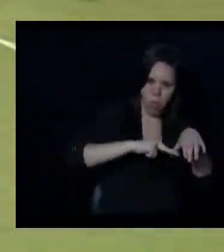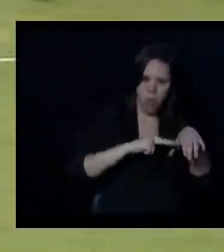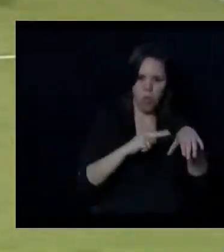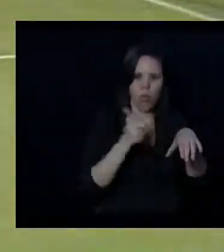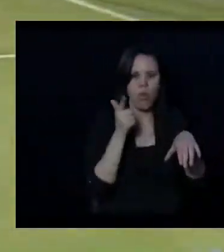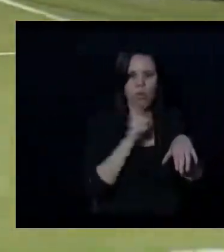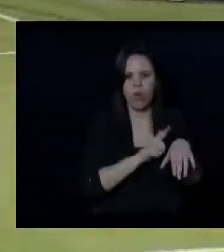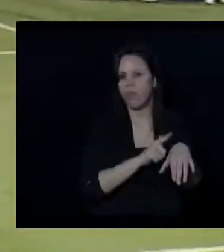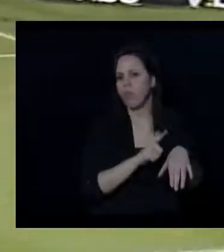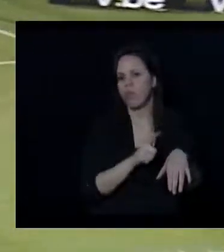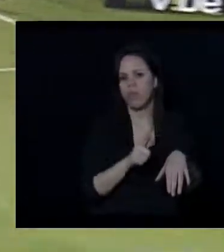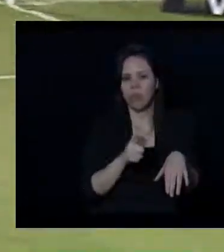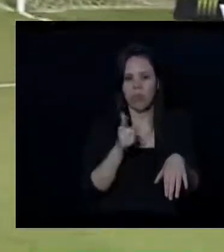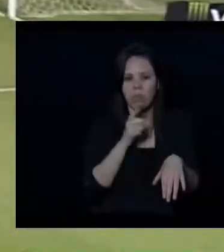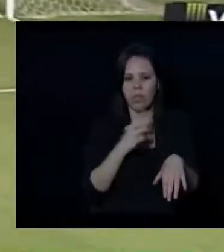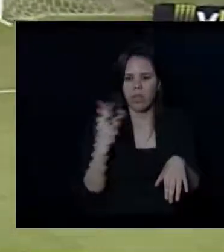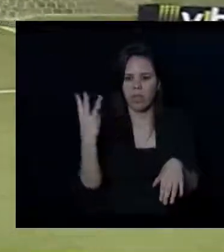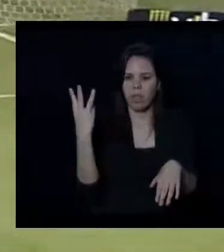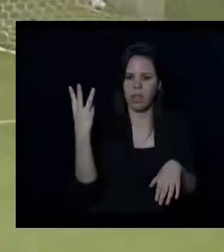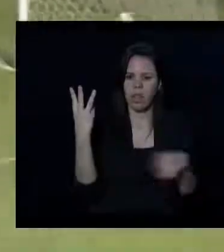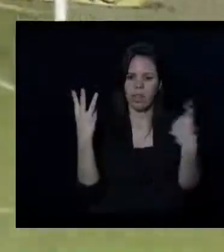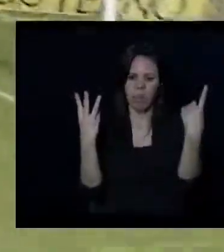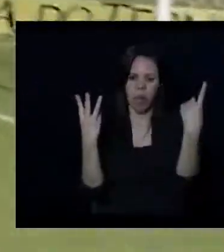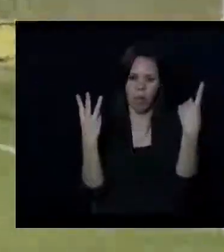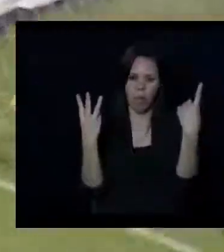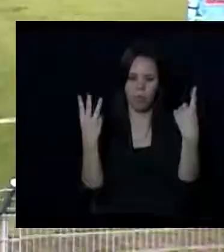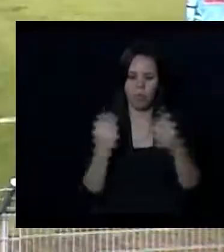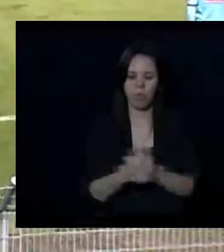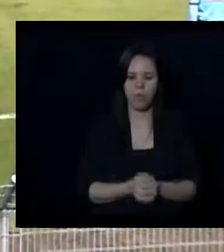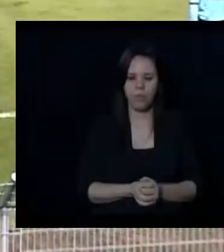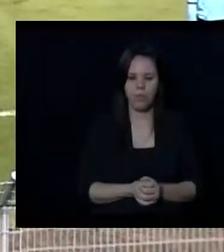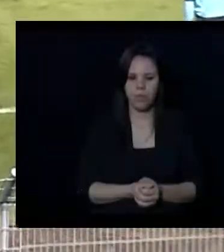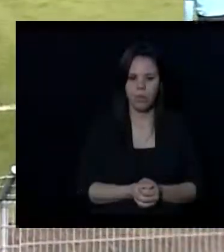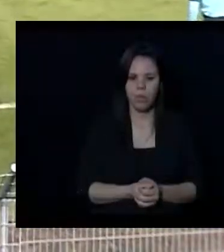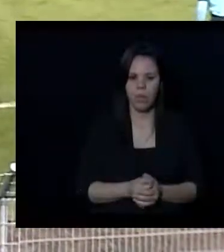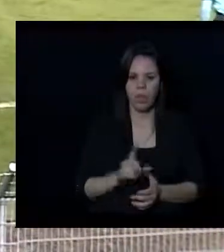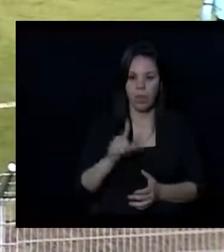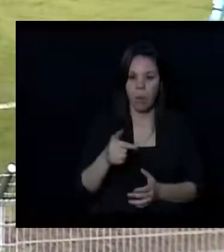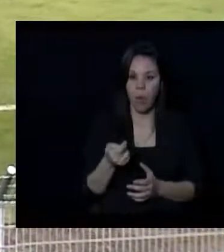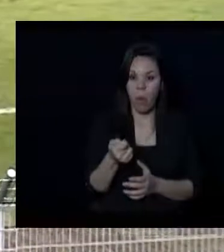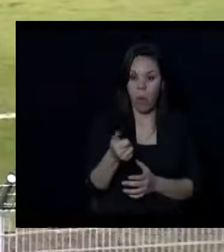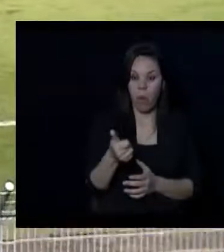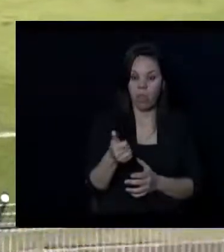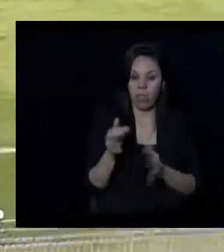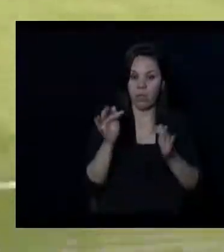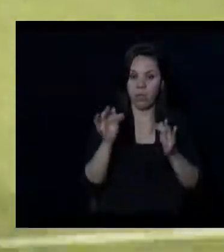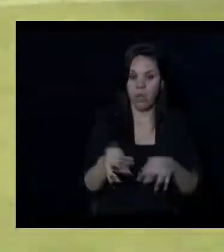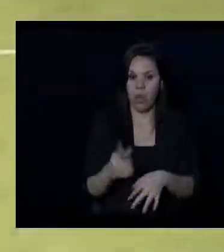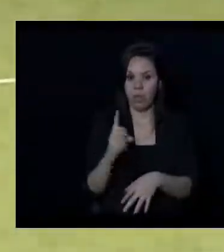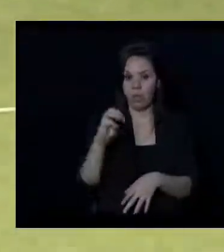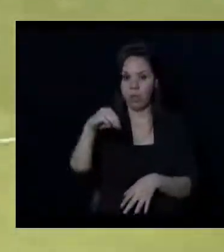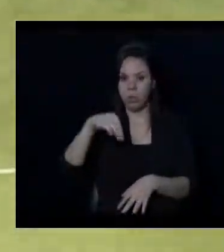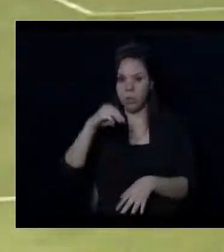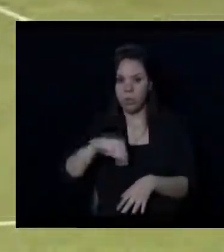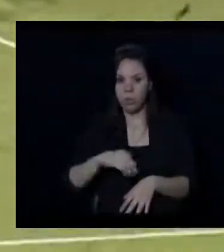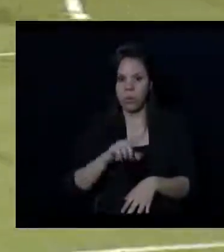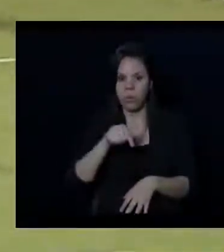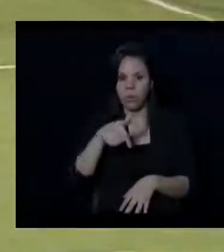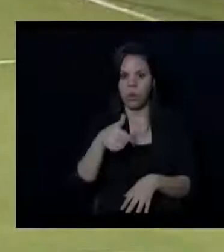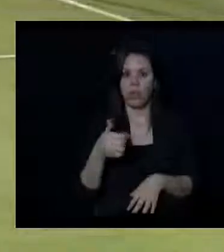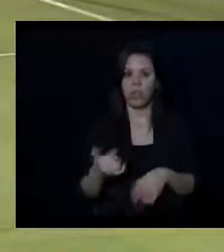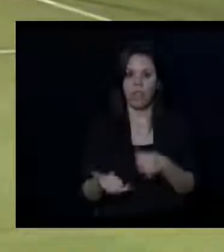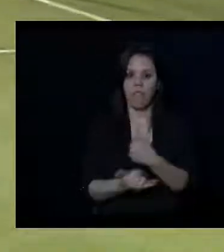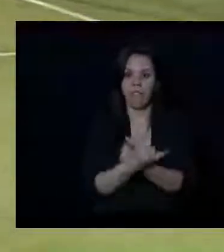não perdoou. 3-1 Macaca. Na etapa final, aos 15 minutos, após cobrança de falta,